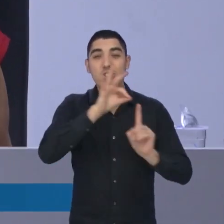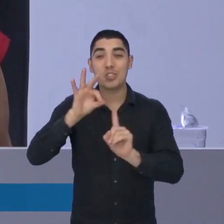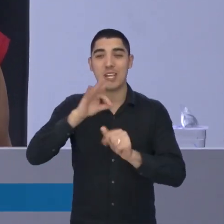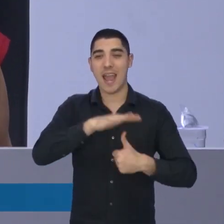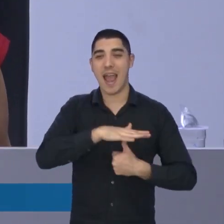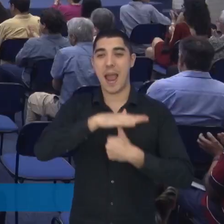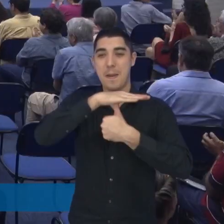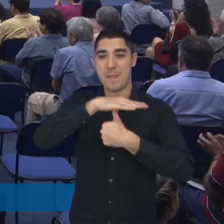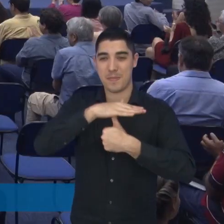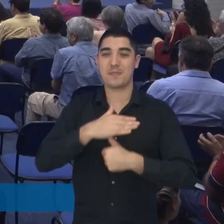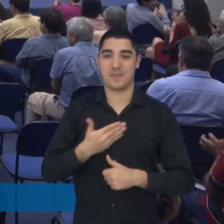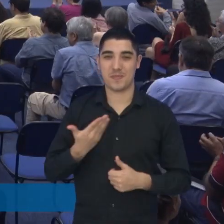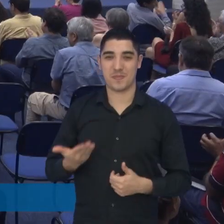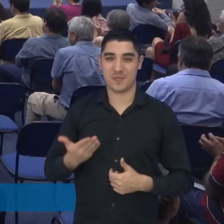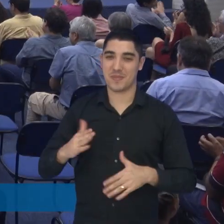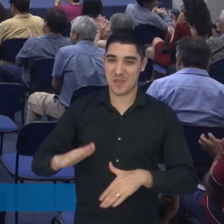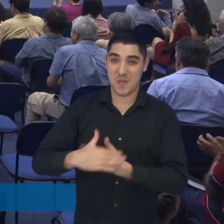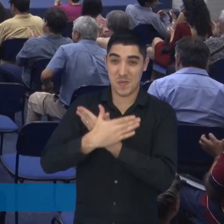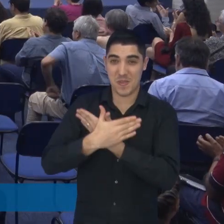Aí, eu